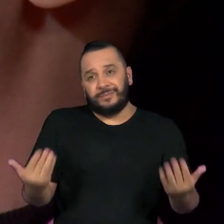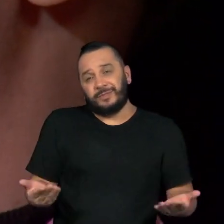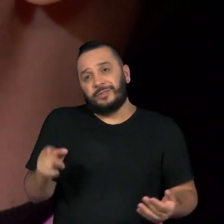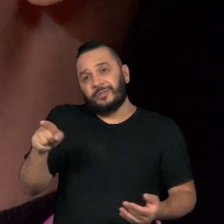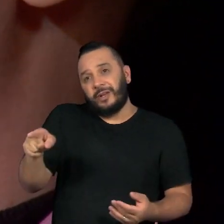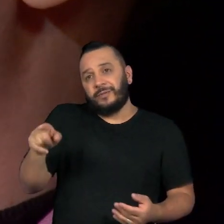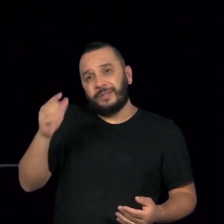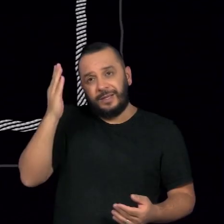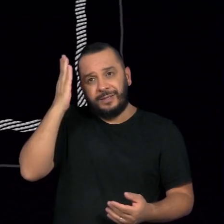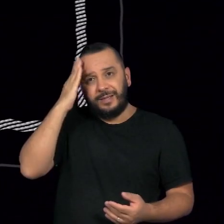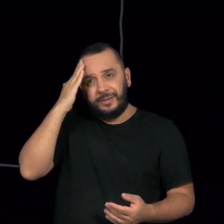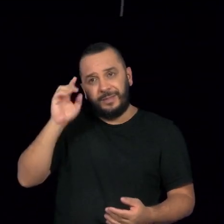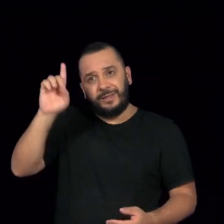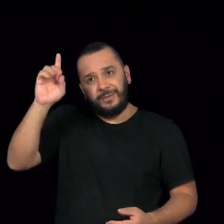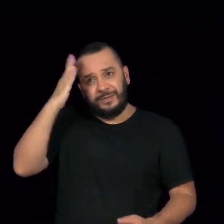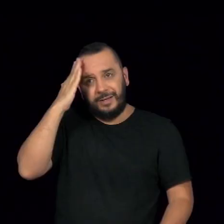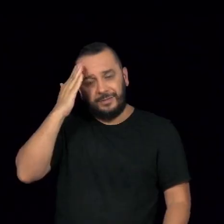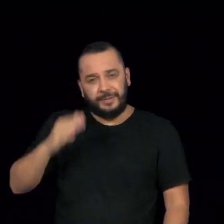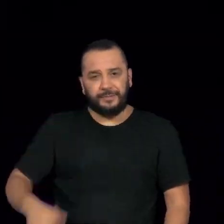você e Deus sabem.